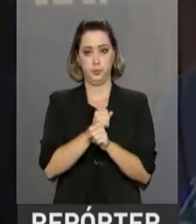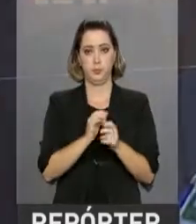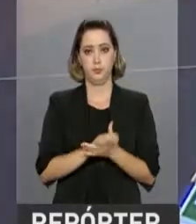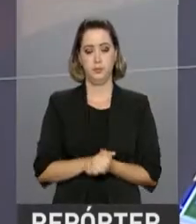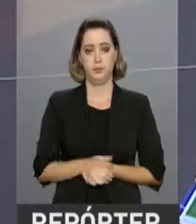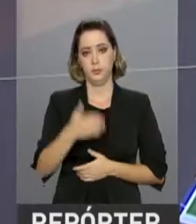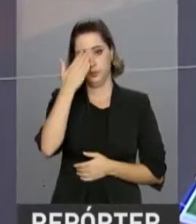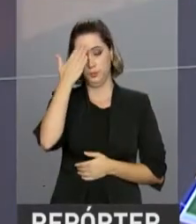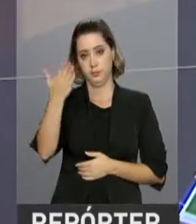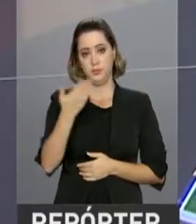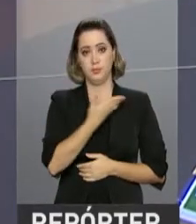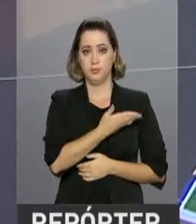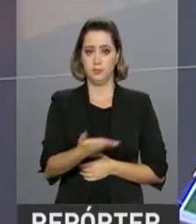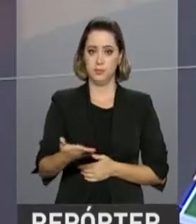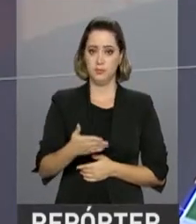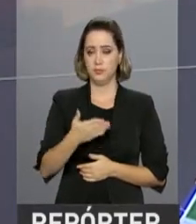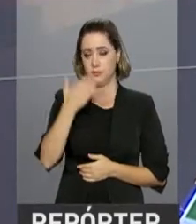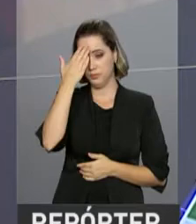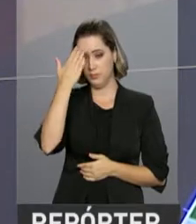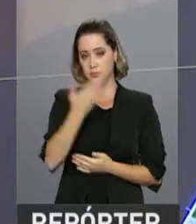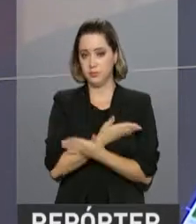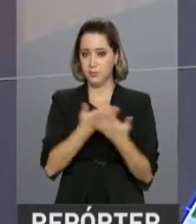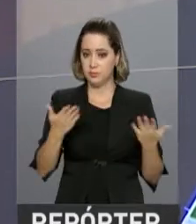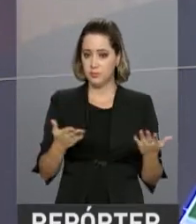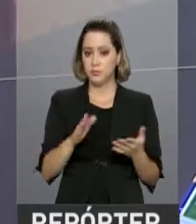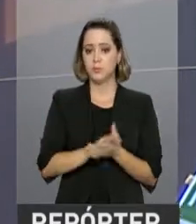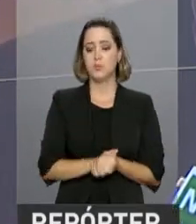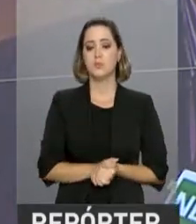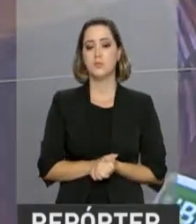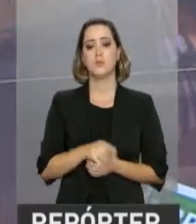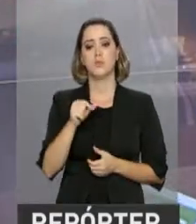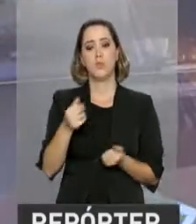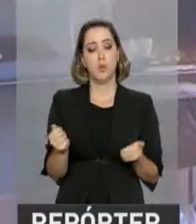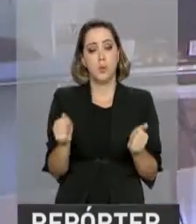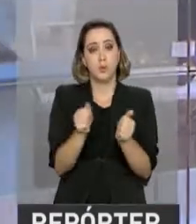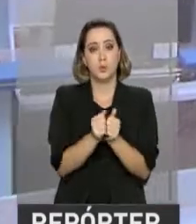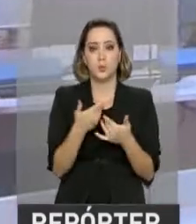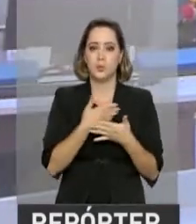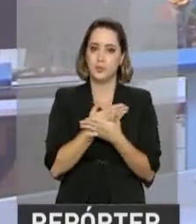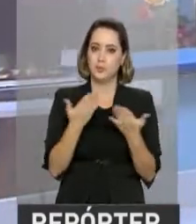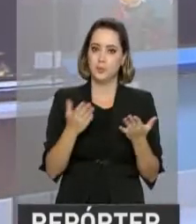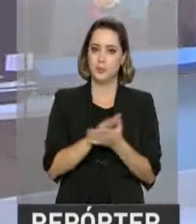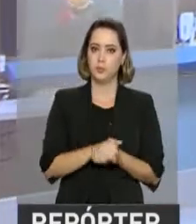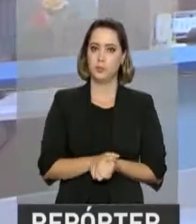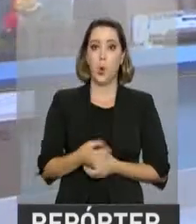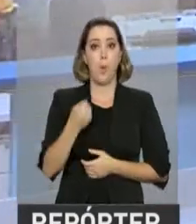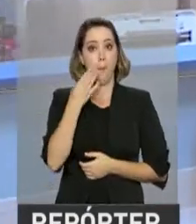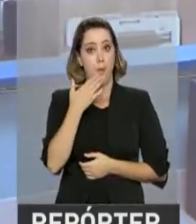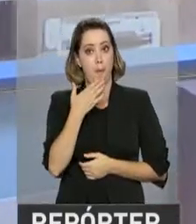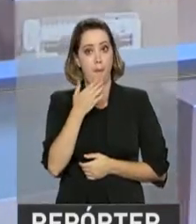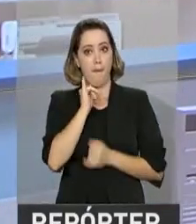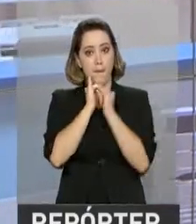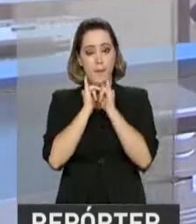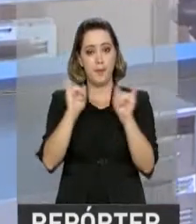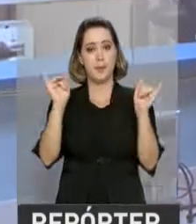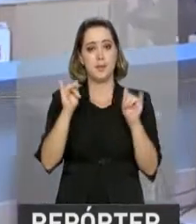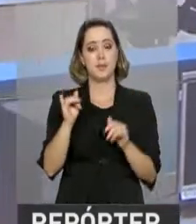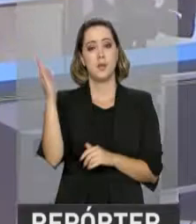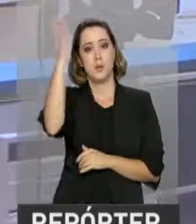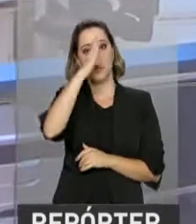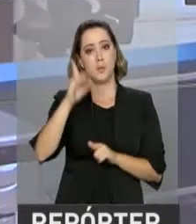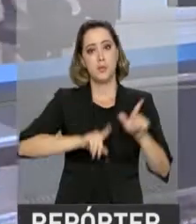obrigado a você caiu e agradece também aos seus entrevistados por essa participação e olha que notícia boa o brasil bateu recorde